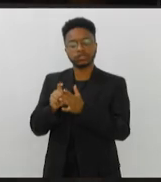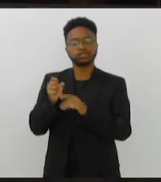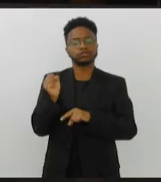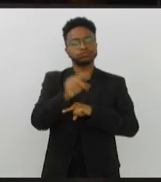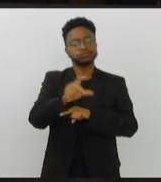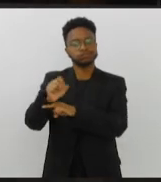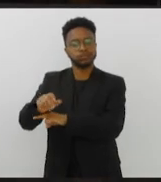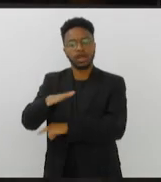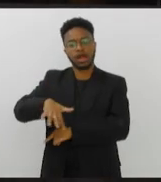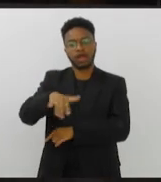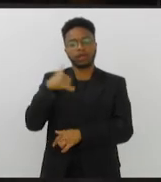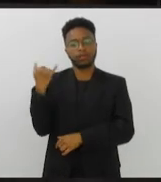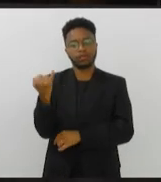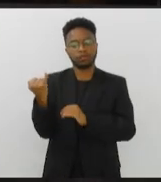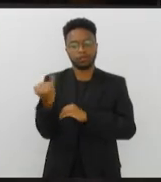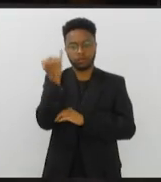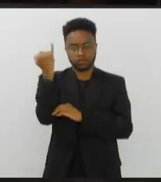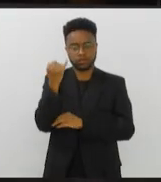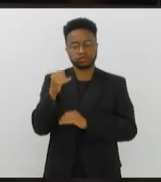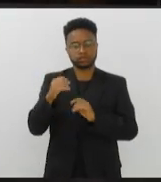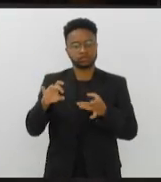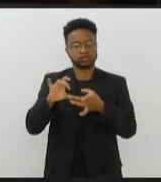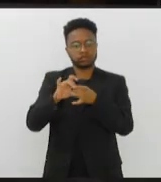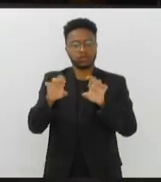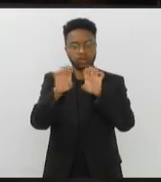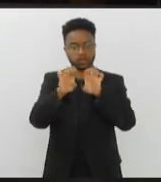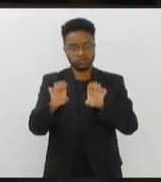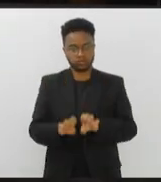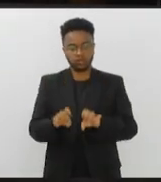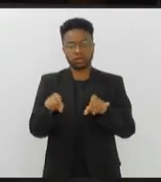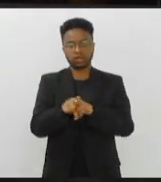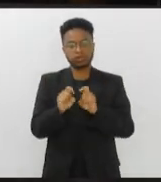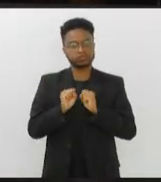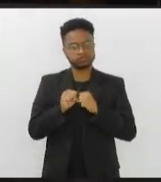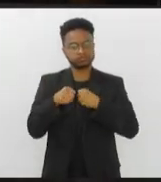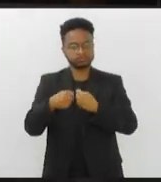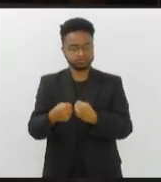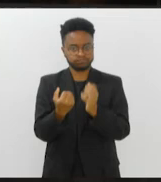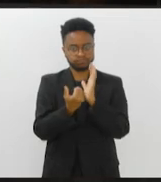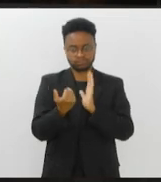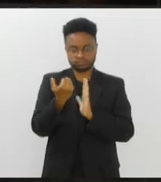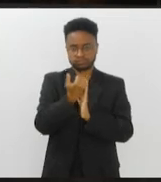importantes na estrutura da corporação. Destacou-se pela dedicação integral